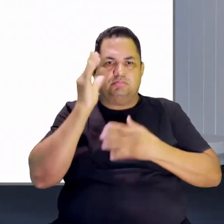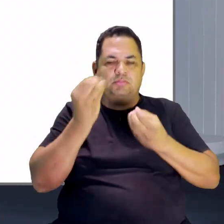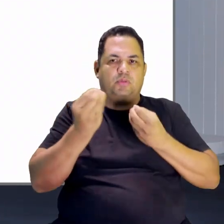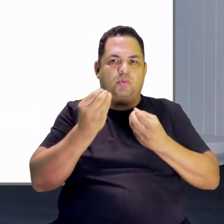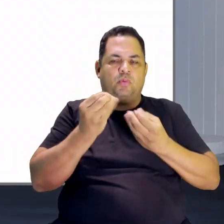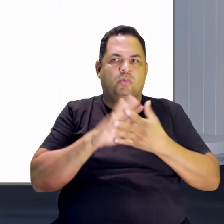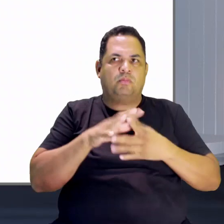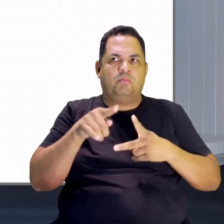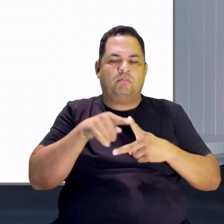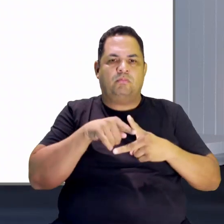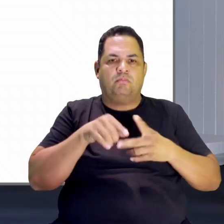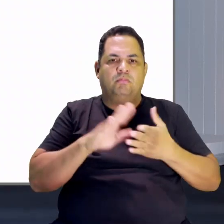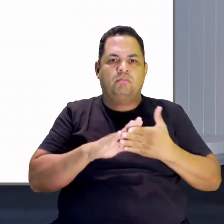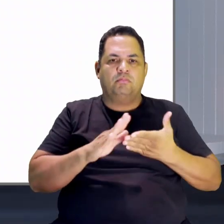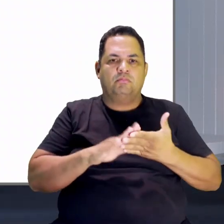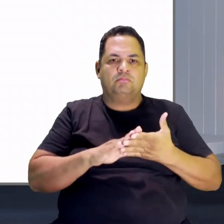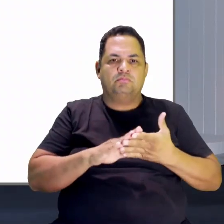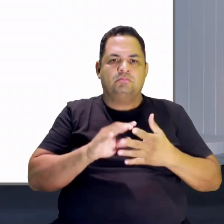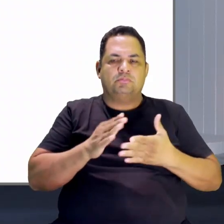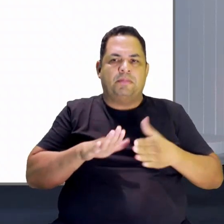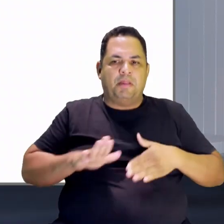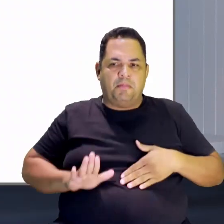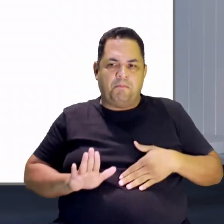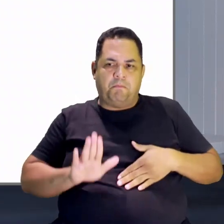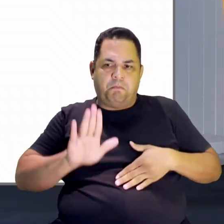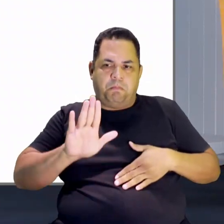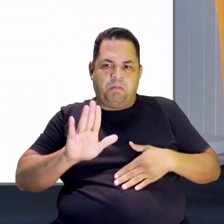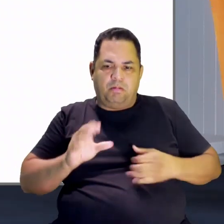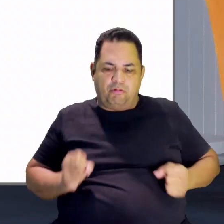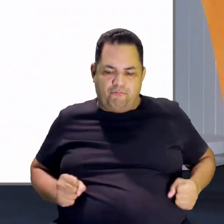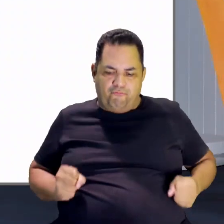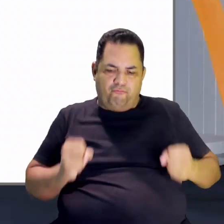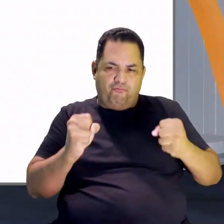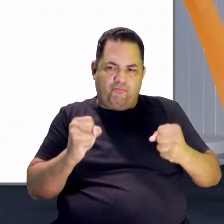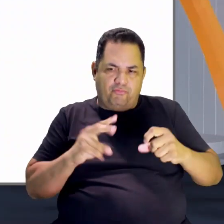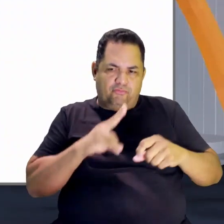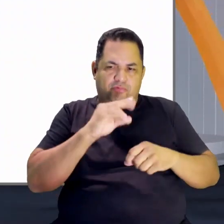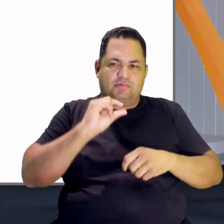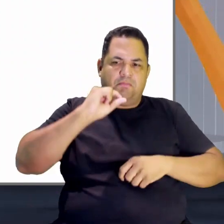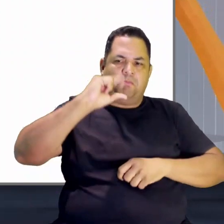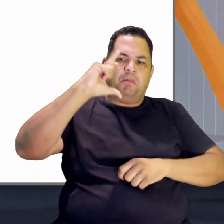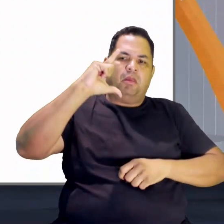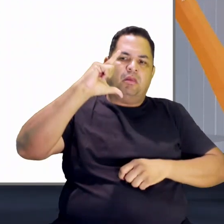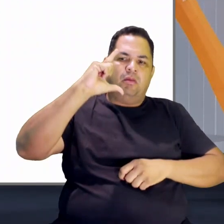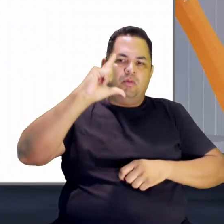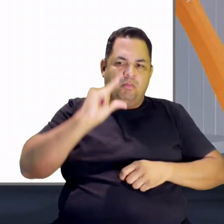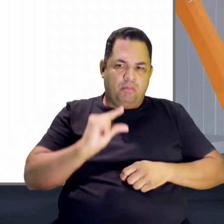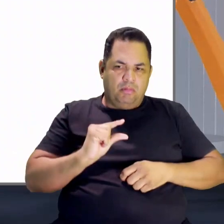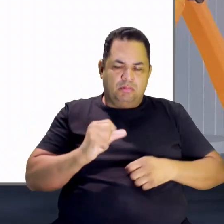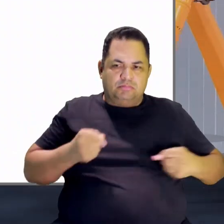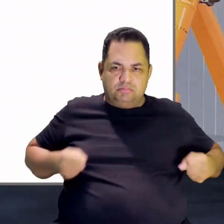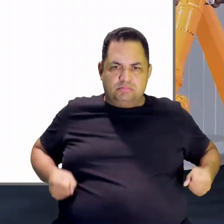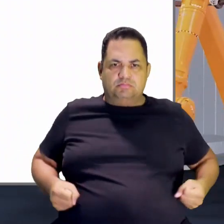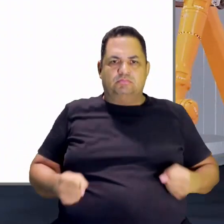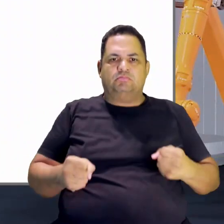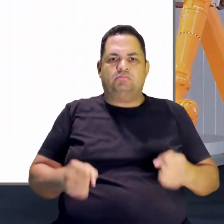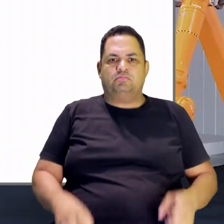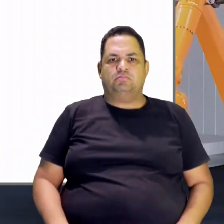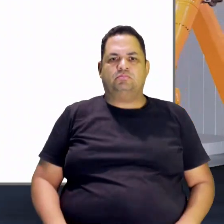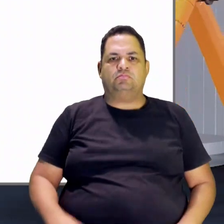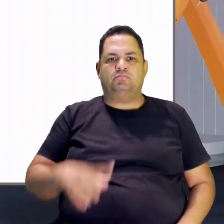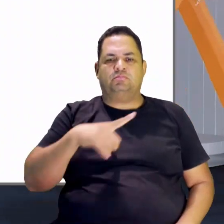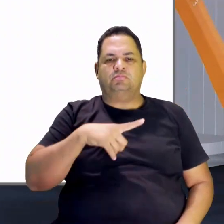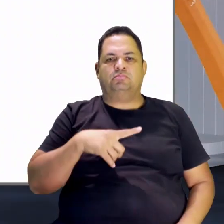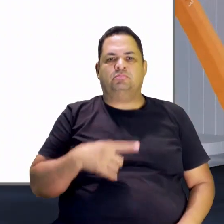ângulo. Por quê? Dependendo do ângulo de inclinação, vai fazer mais força ou menos força. Como é que a pessoa de cadeira de rodas, mesmo tem o